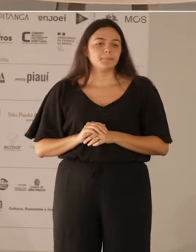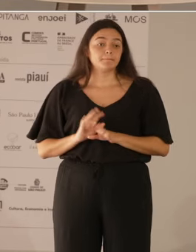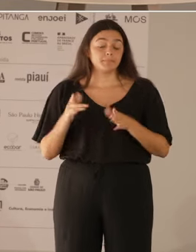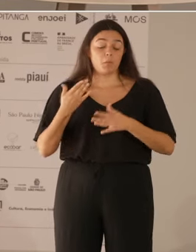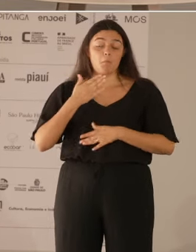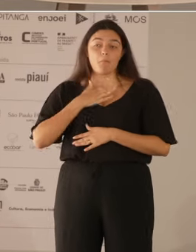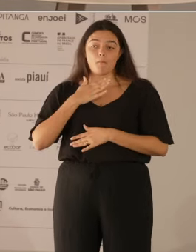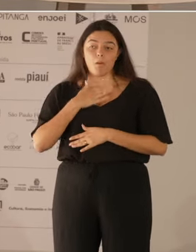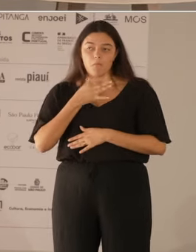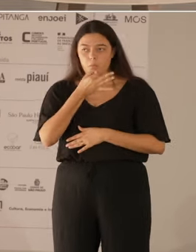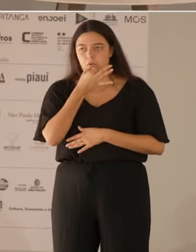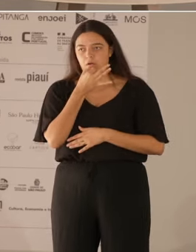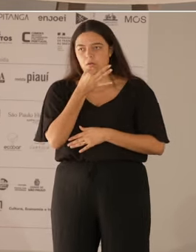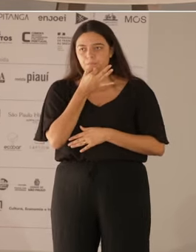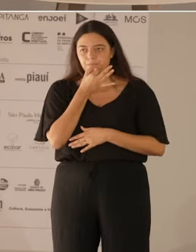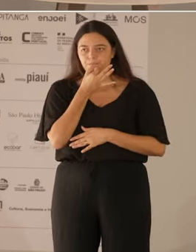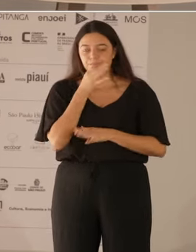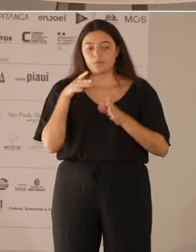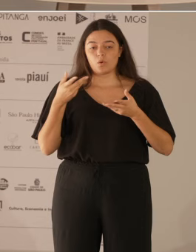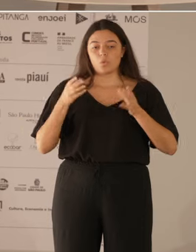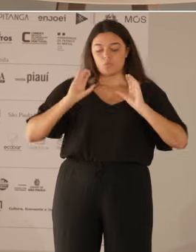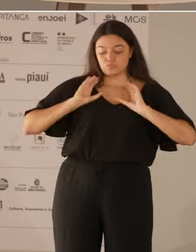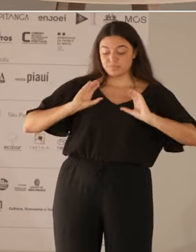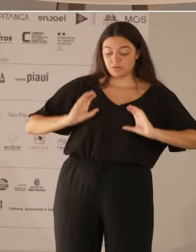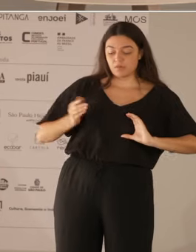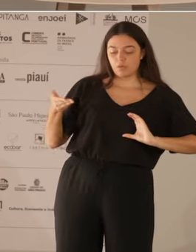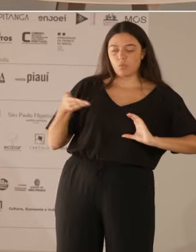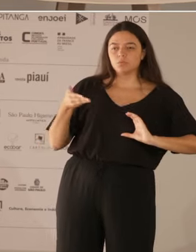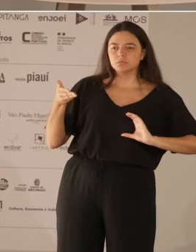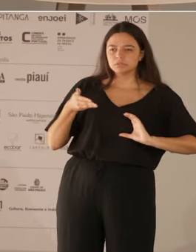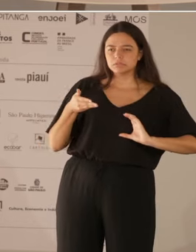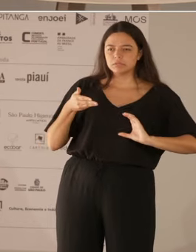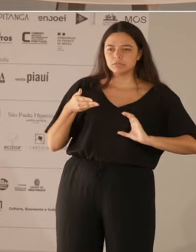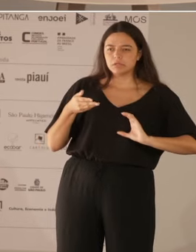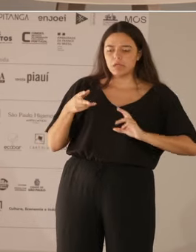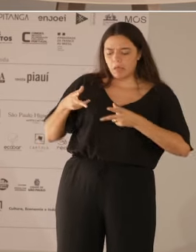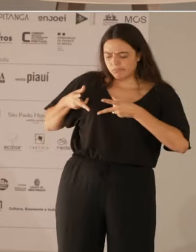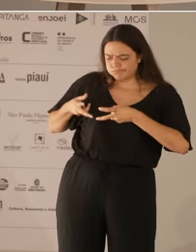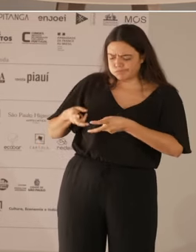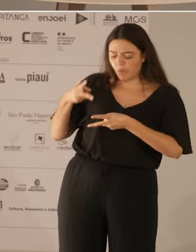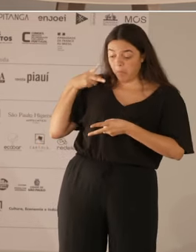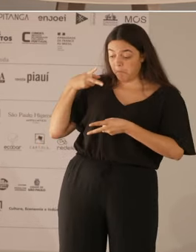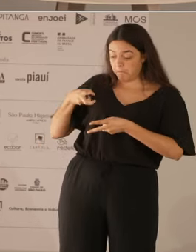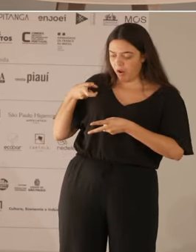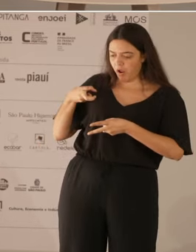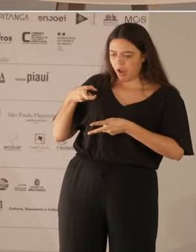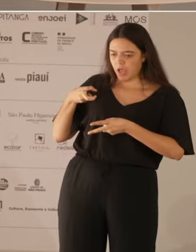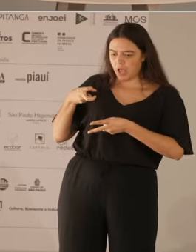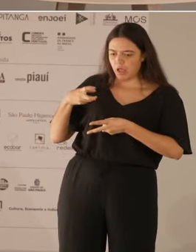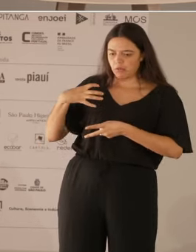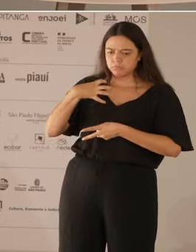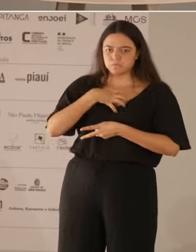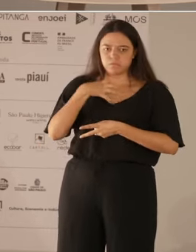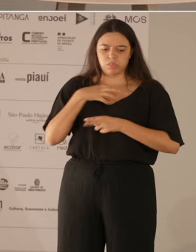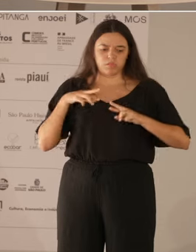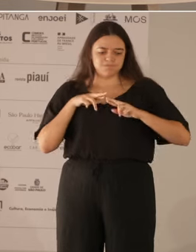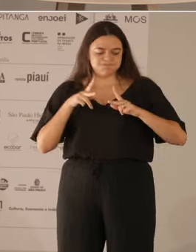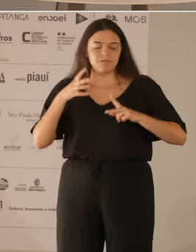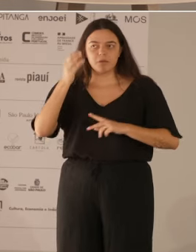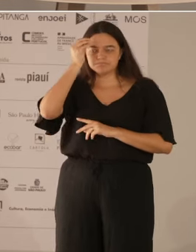mim, ao menos, enquanto cidadã, assim, olhar para a arqueologia me deu um chacoalhão, sabe?